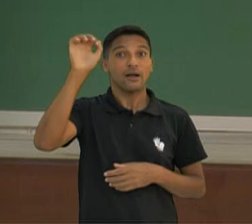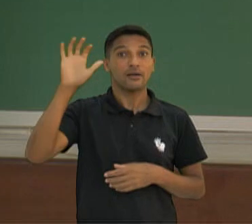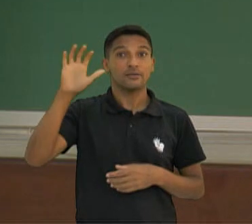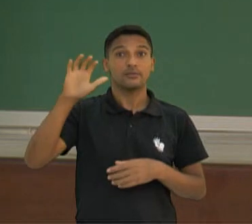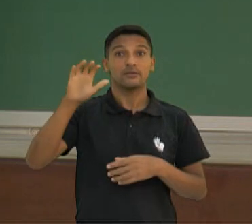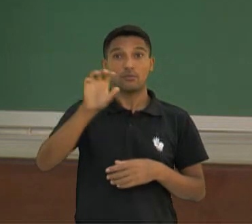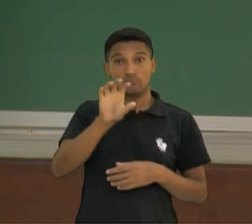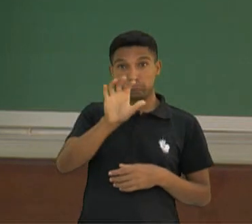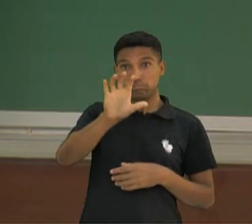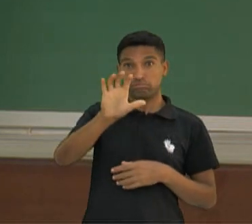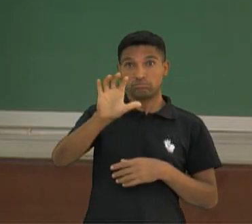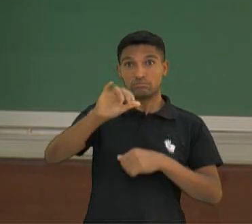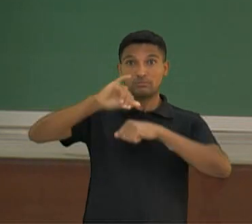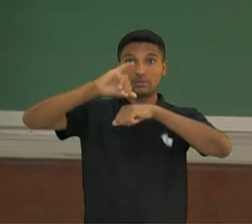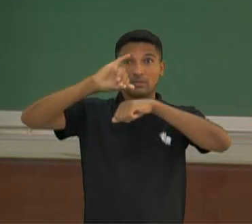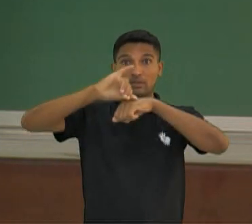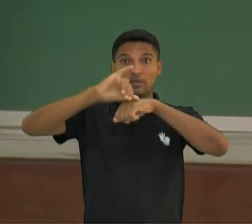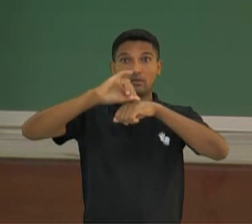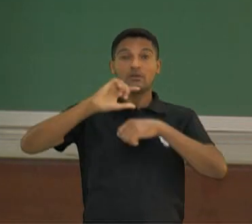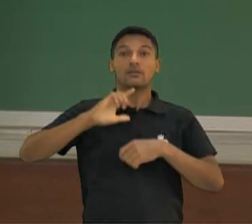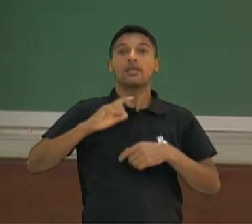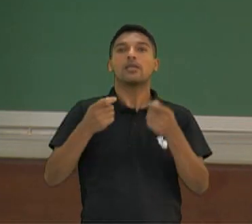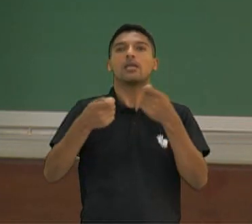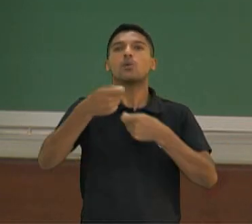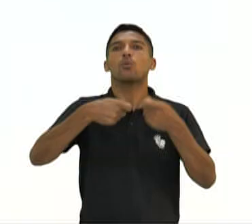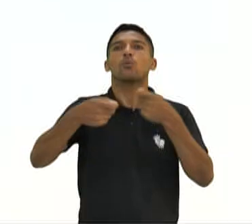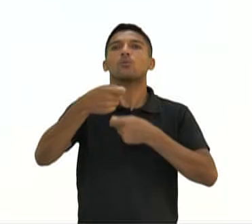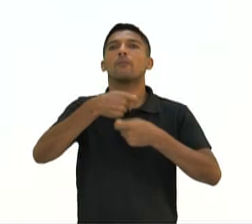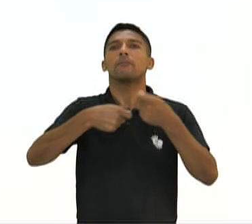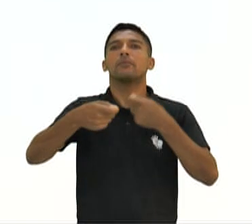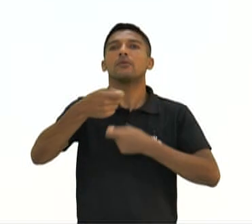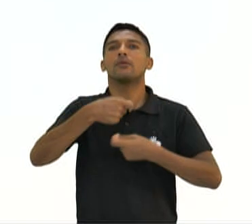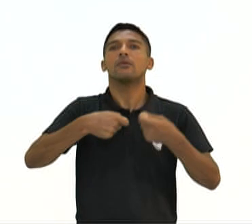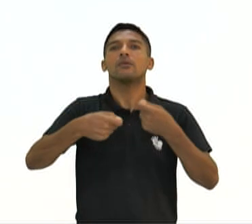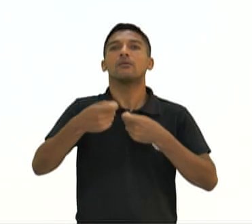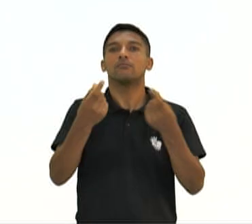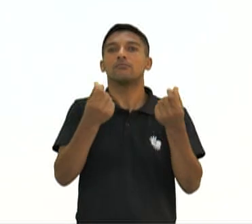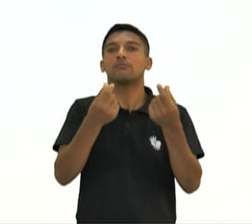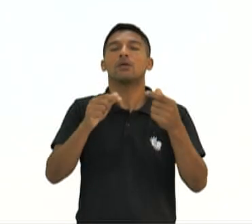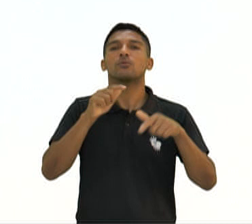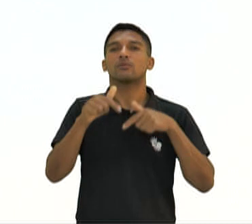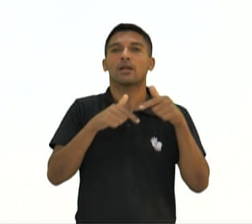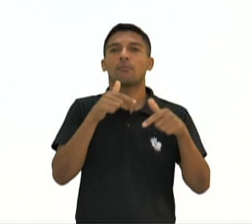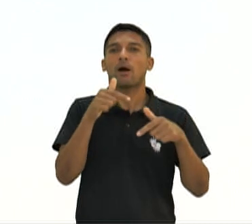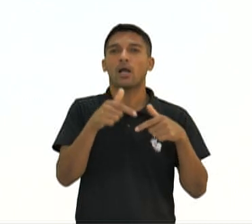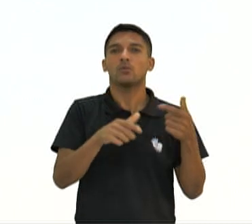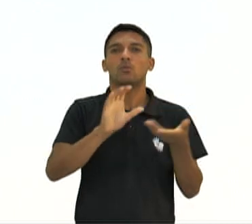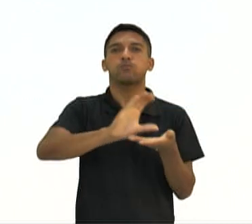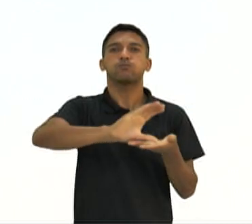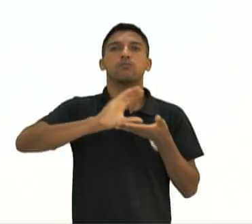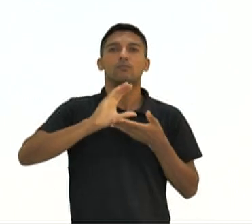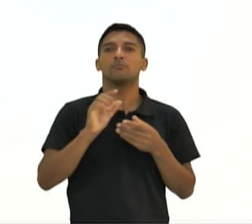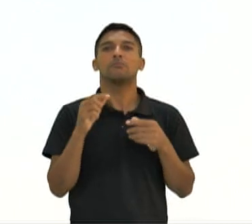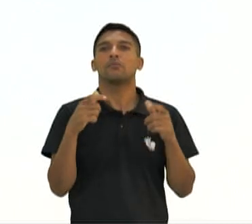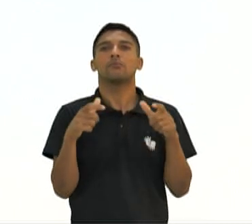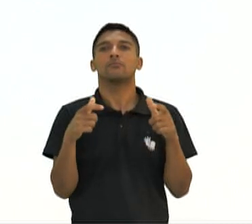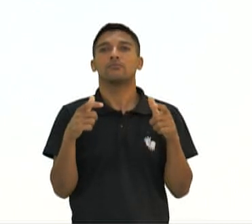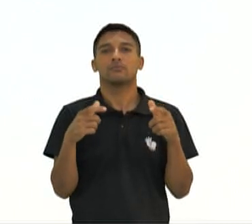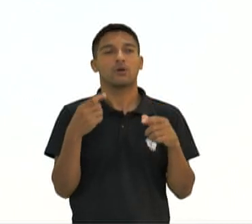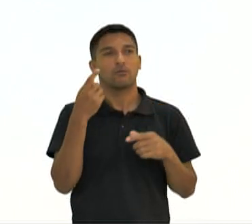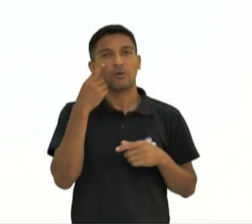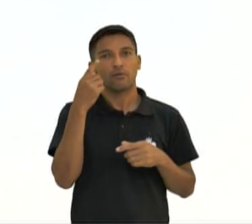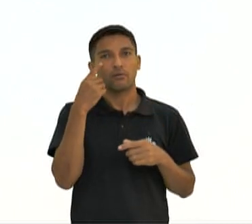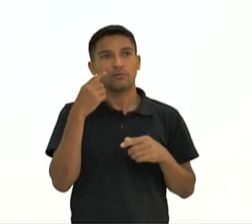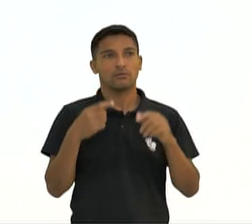ainda concentra a economia das cidades nas atividades letra A de comércio, letra B industriais, letra